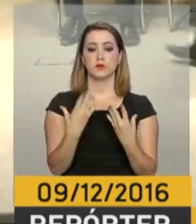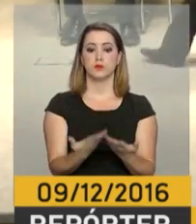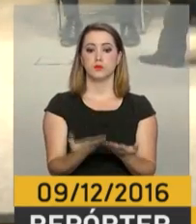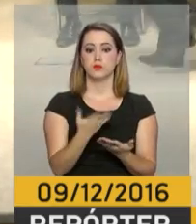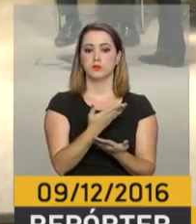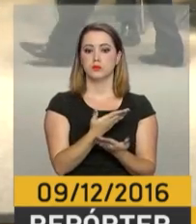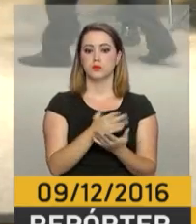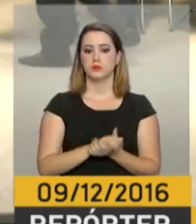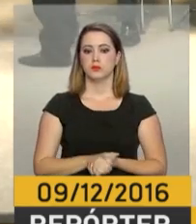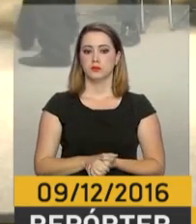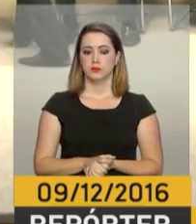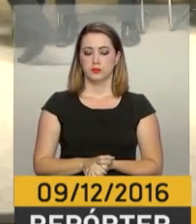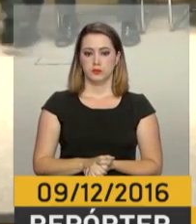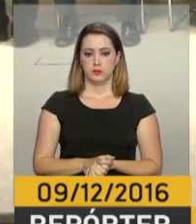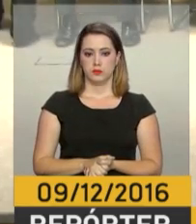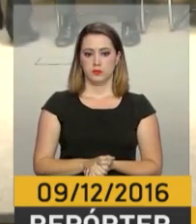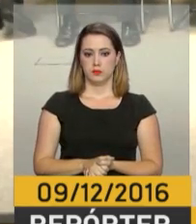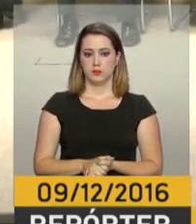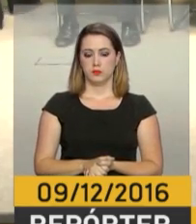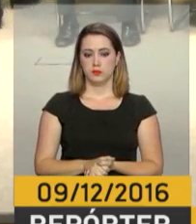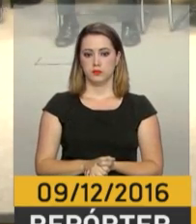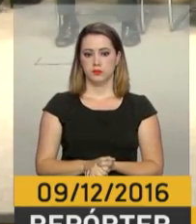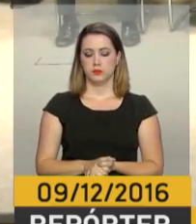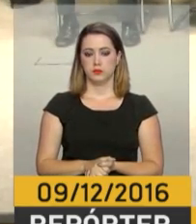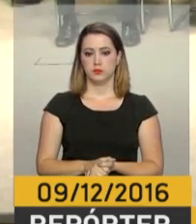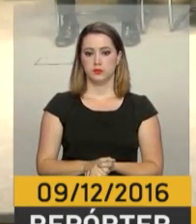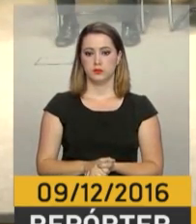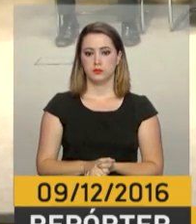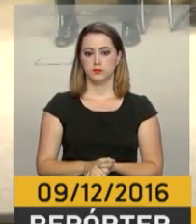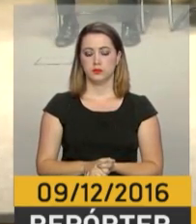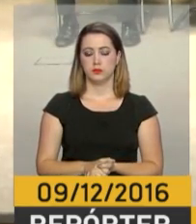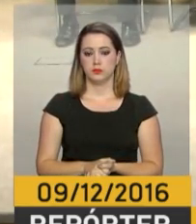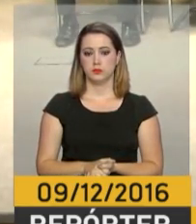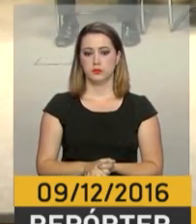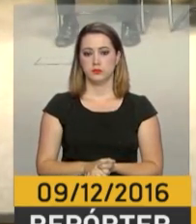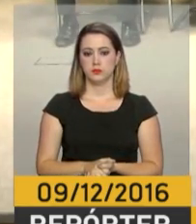agora aos presentes. Vamos acompanhar.